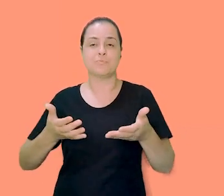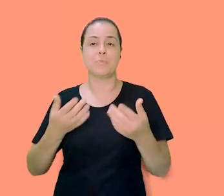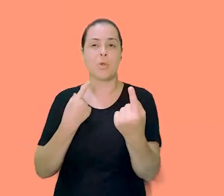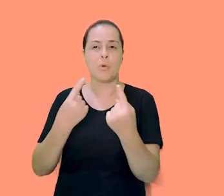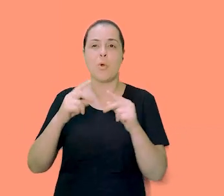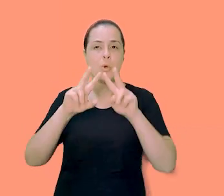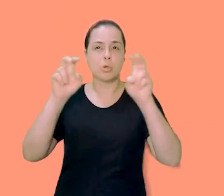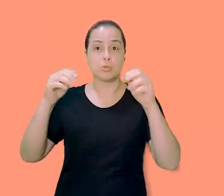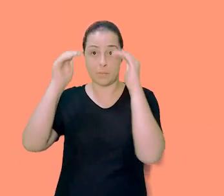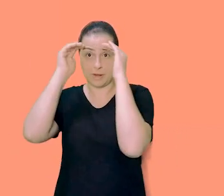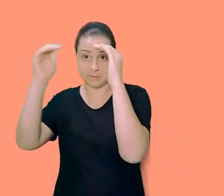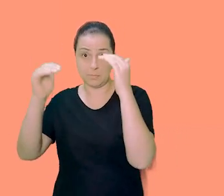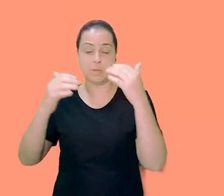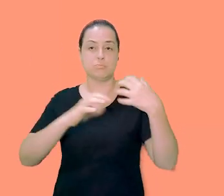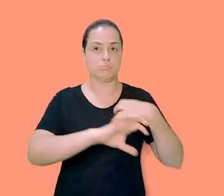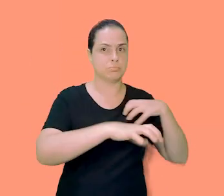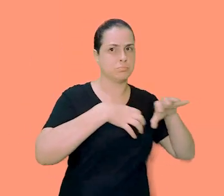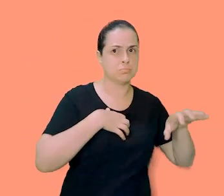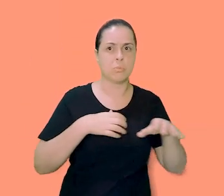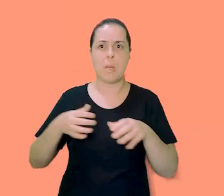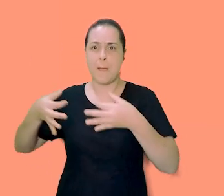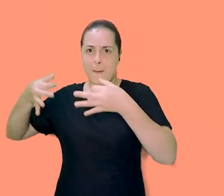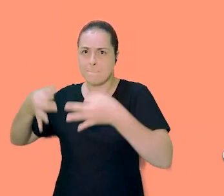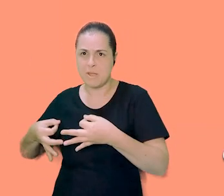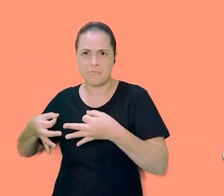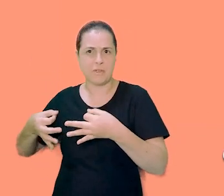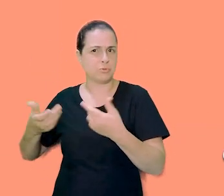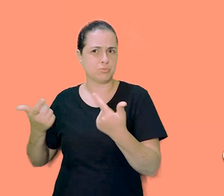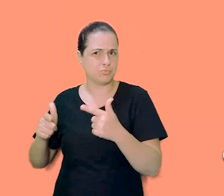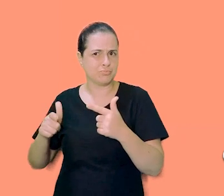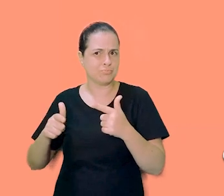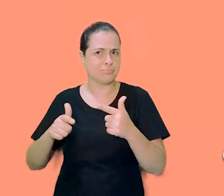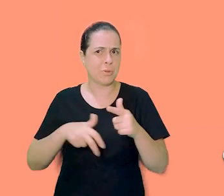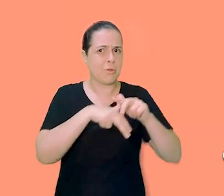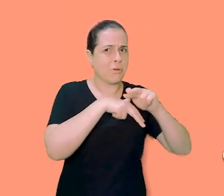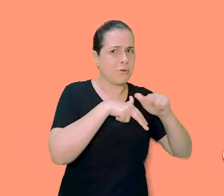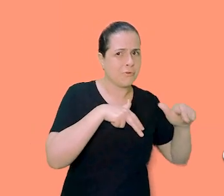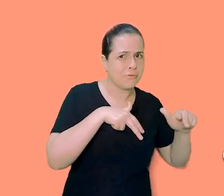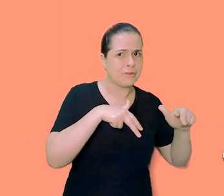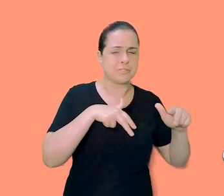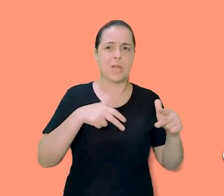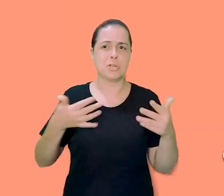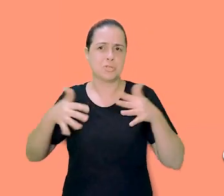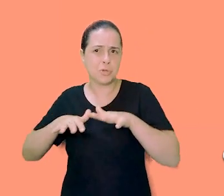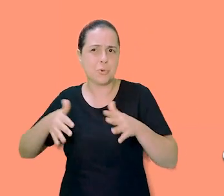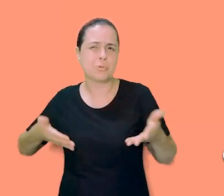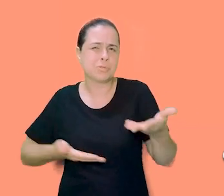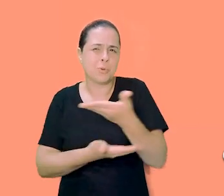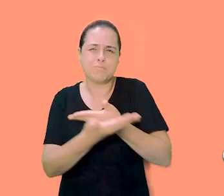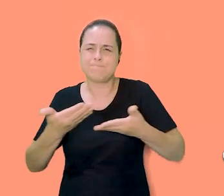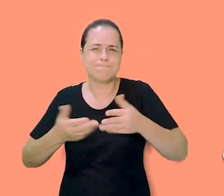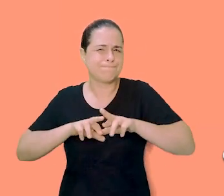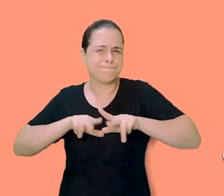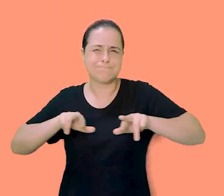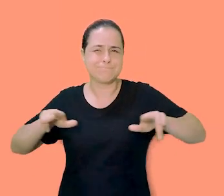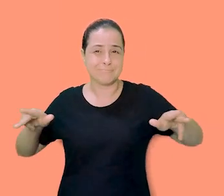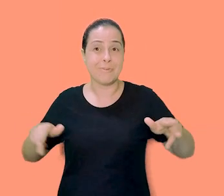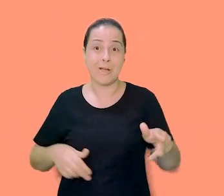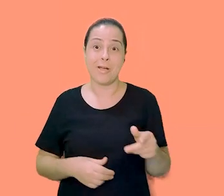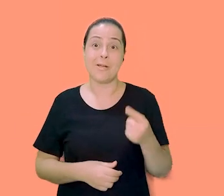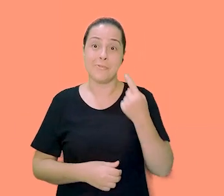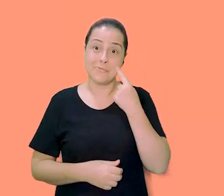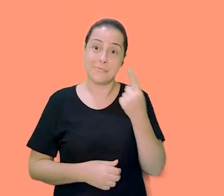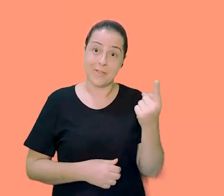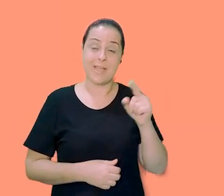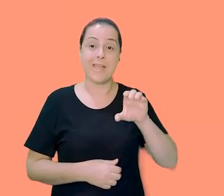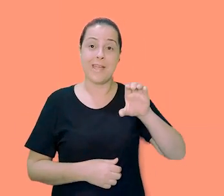aí o diálogo do respeito, da empatia, da desconstrução do perfeito, da diversidade, da inclusão e tudo que cabe nisso, que é muita coisa. Então